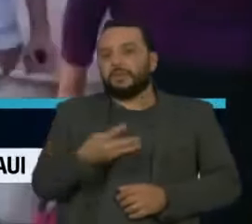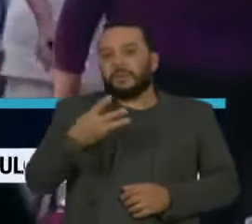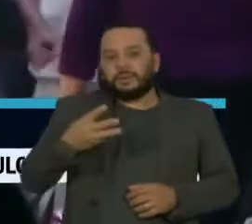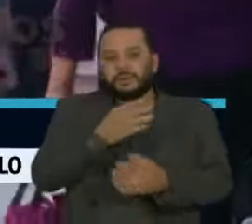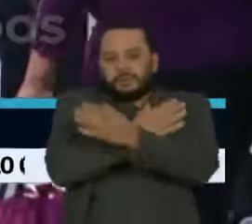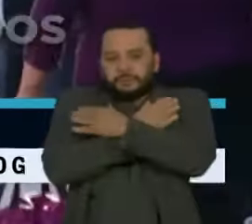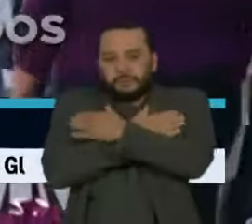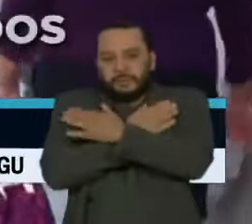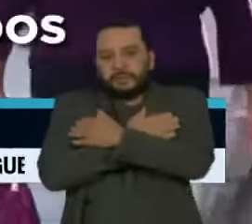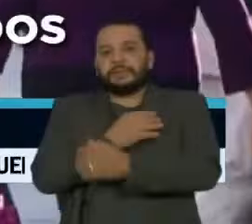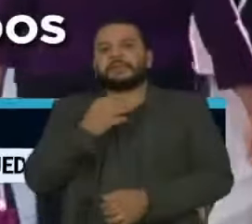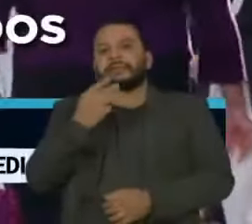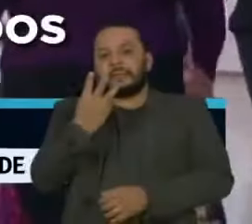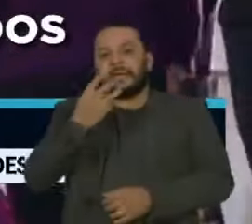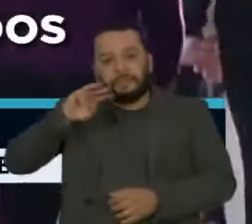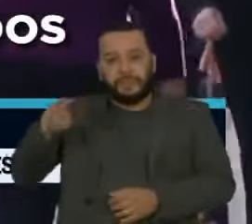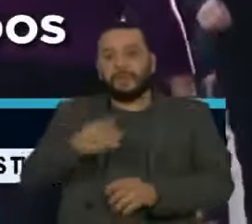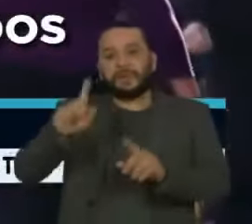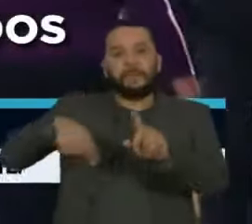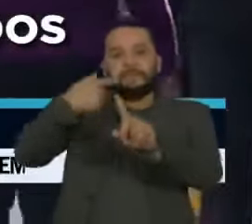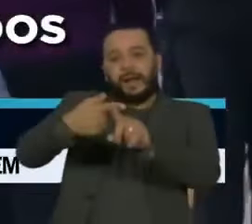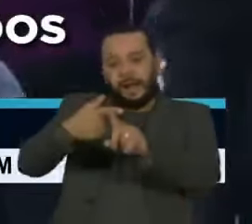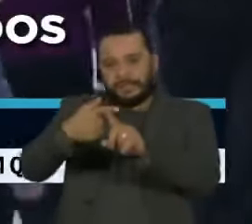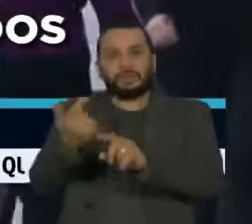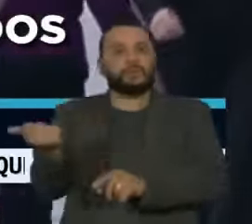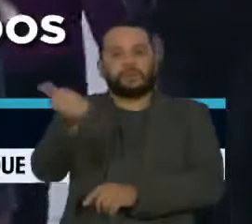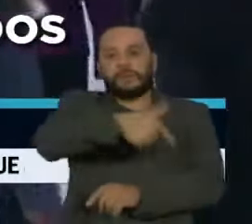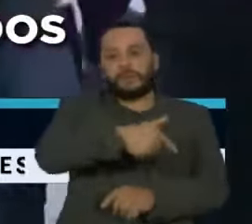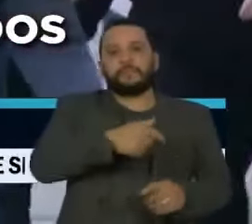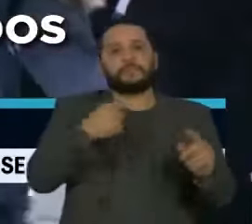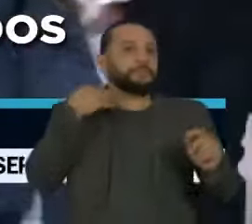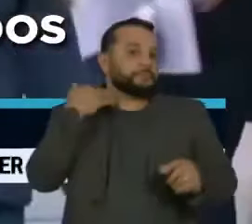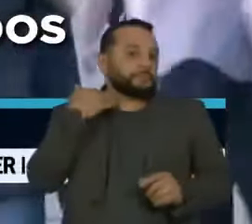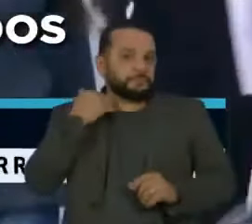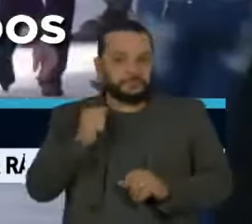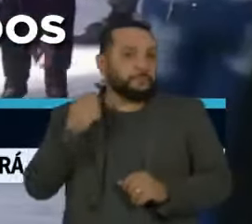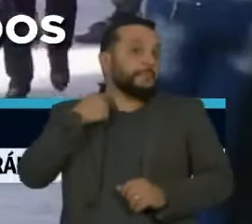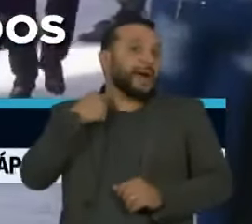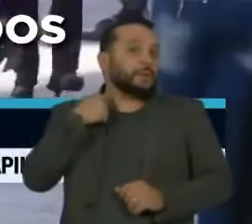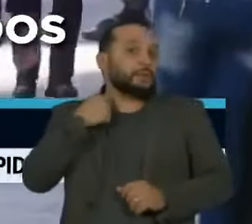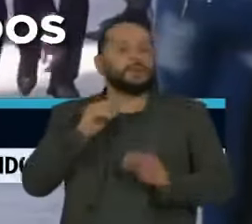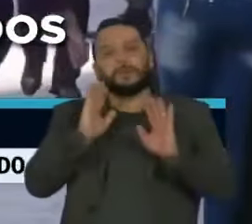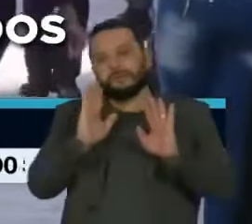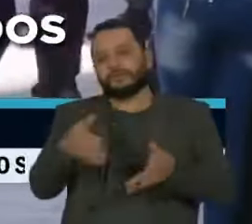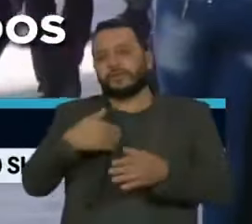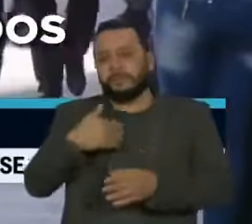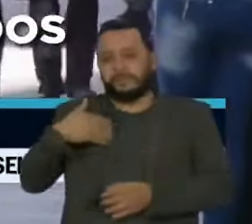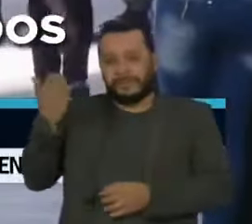maio. Na primeira semana de maio, o número de desempregados era de